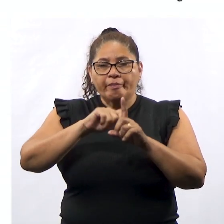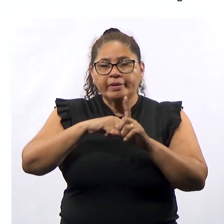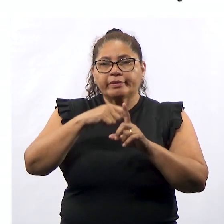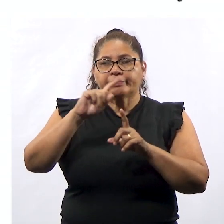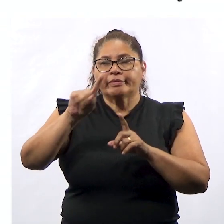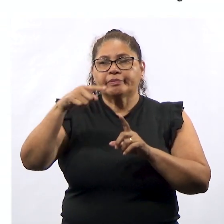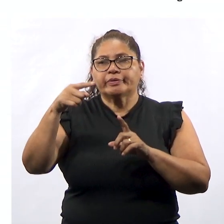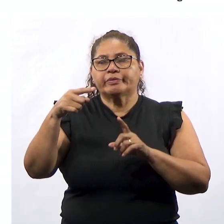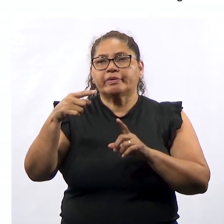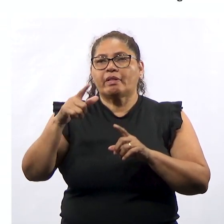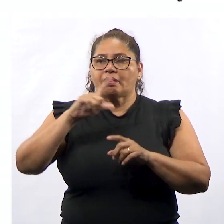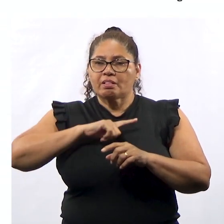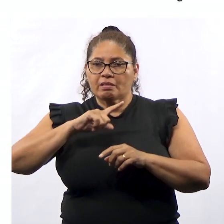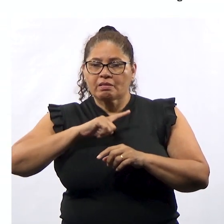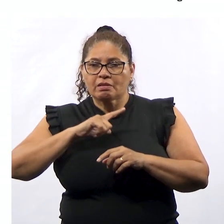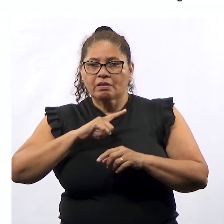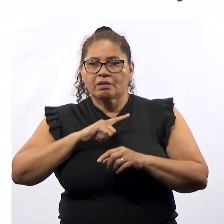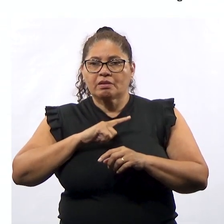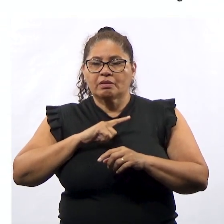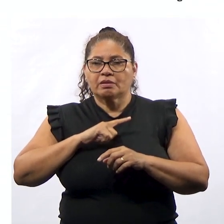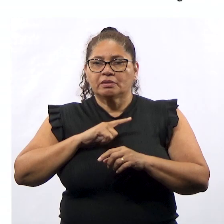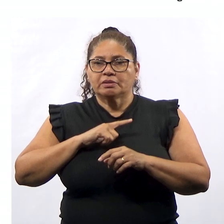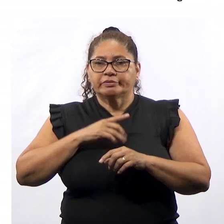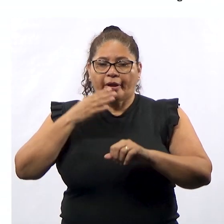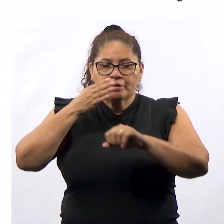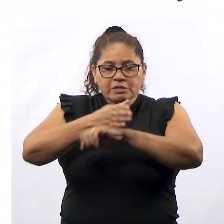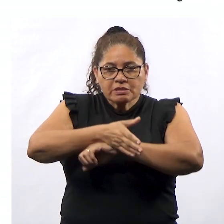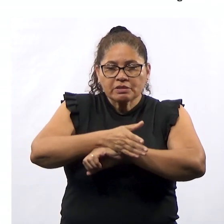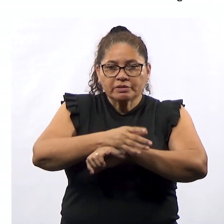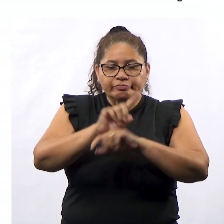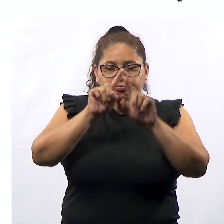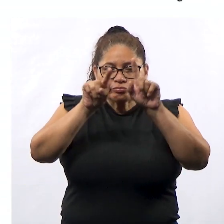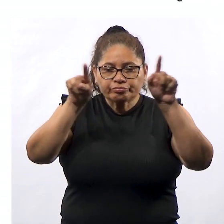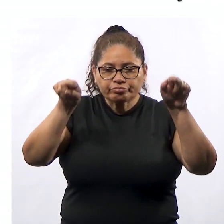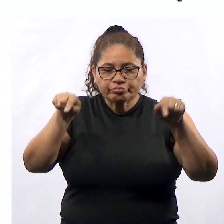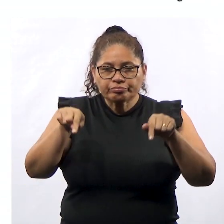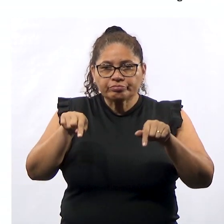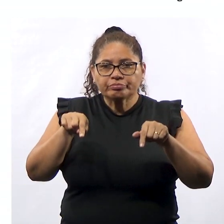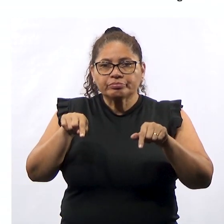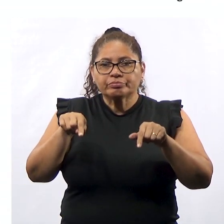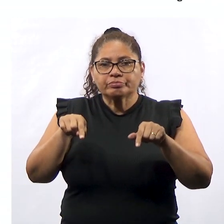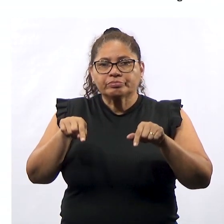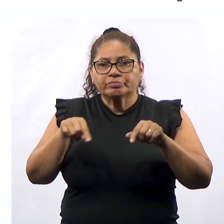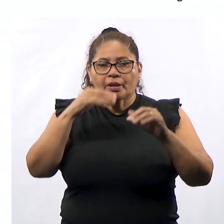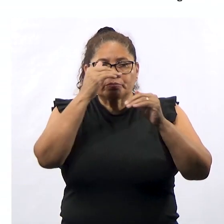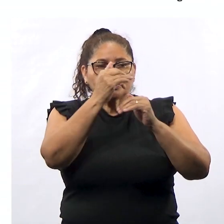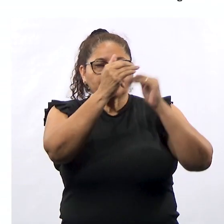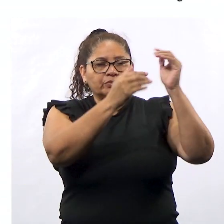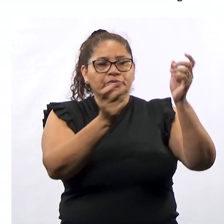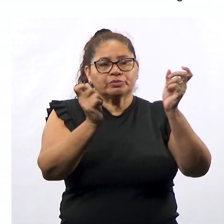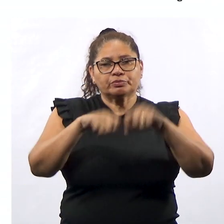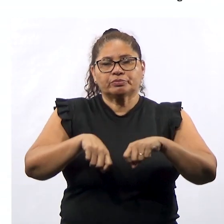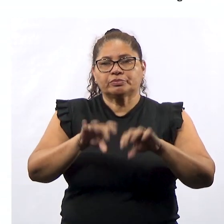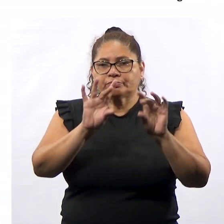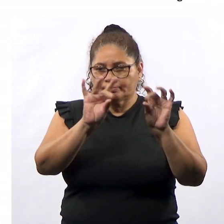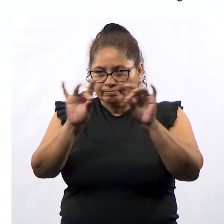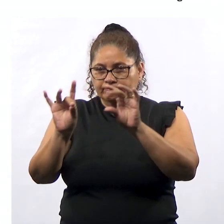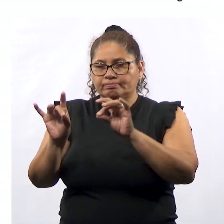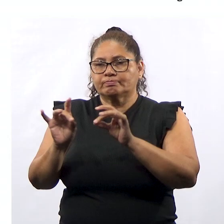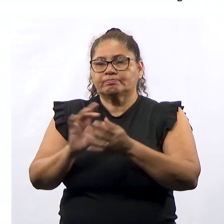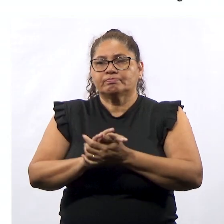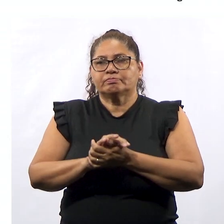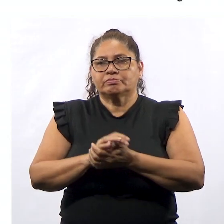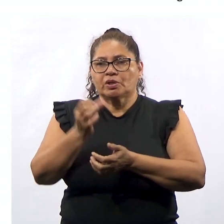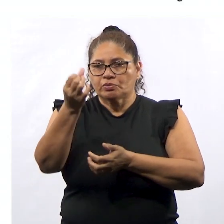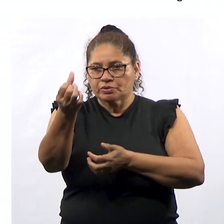depois, ela já tem que entrar neste quadrado, que é desenvolver competências específicas por área, já